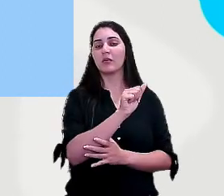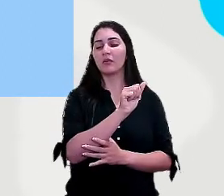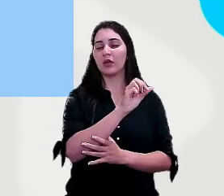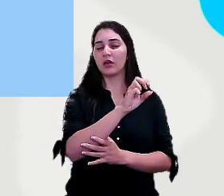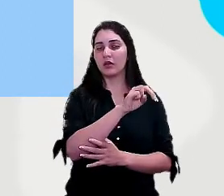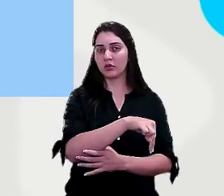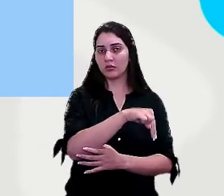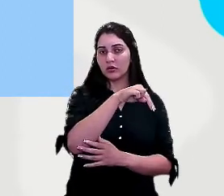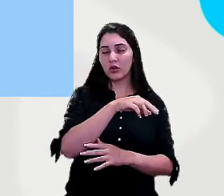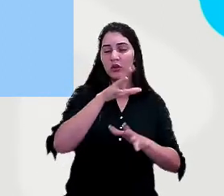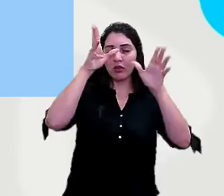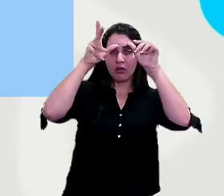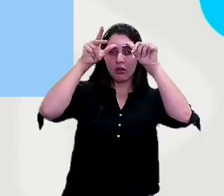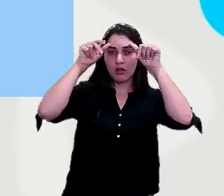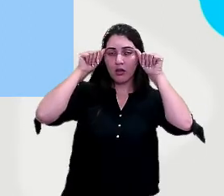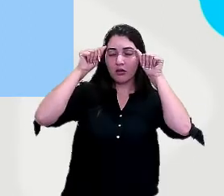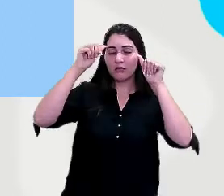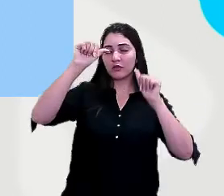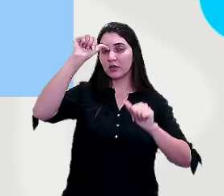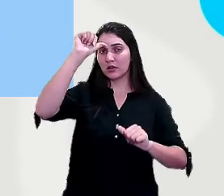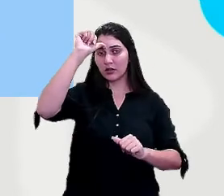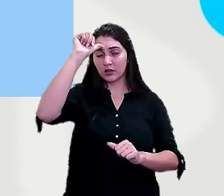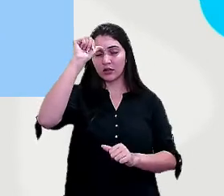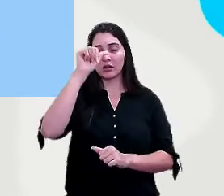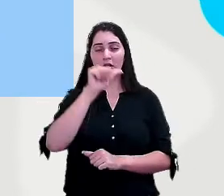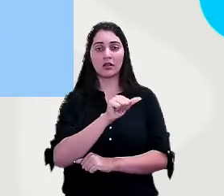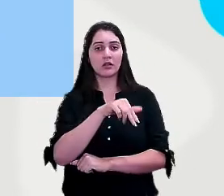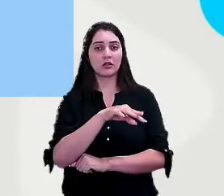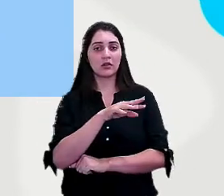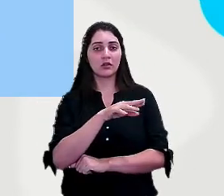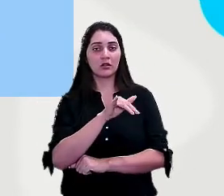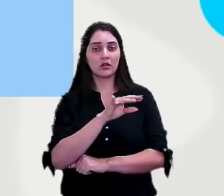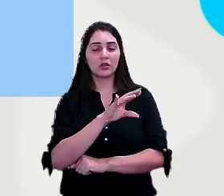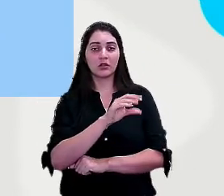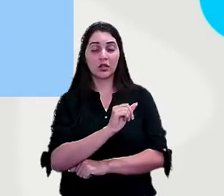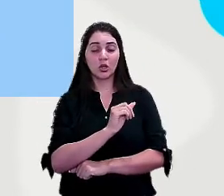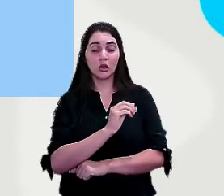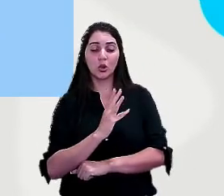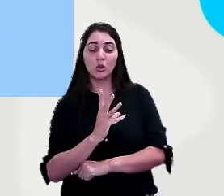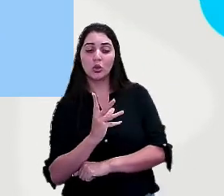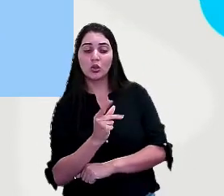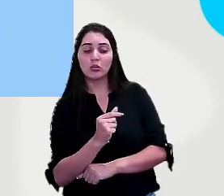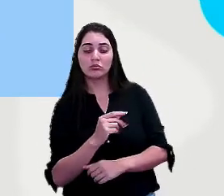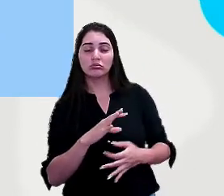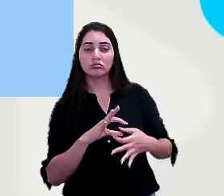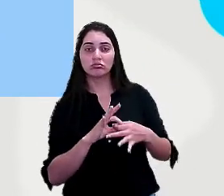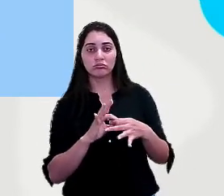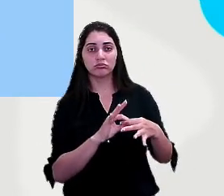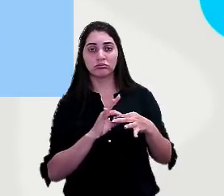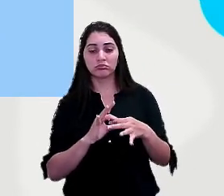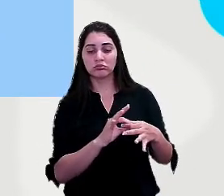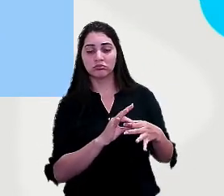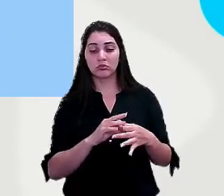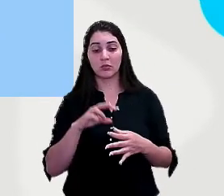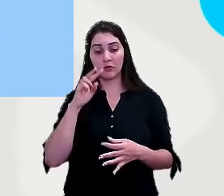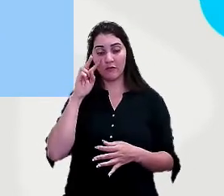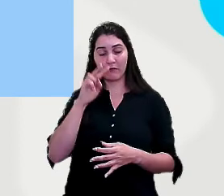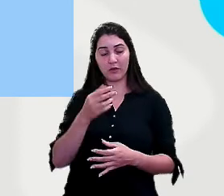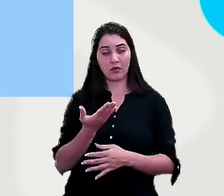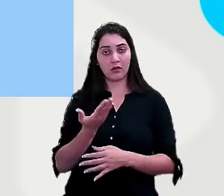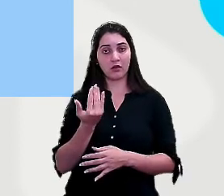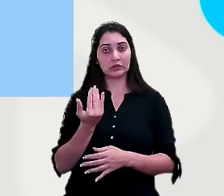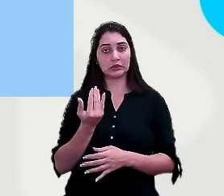do Sul, a África, a Índia, né, a Antártida. Então todos os continentes estavam unidos, né, como ali a gente vê na animação, e